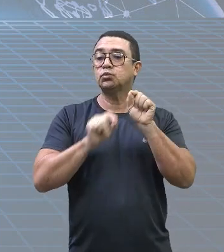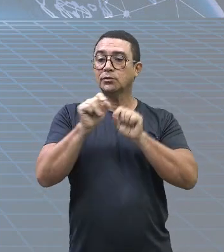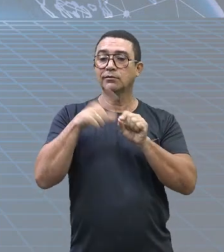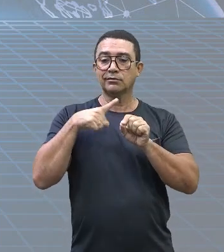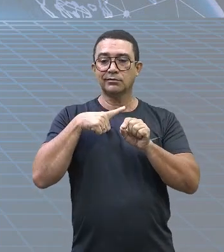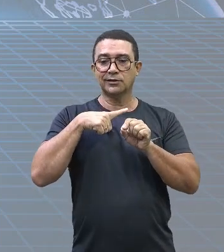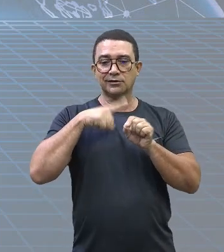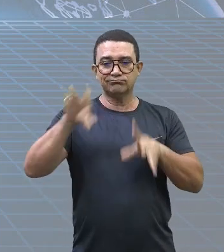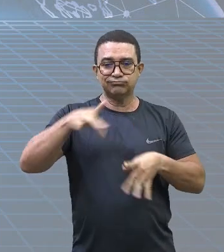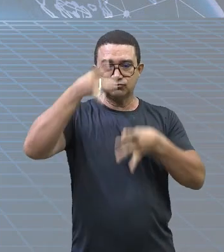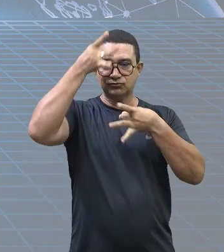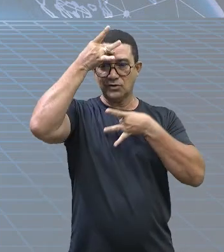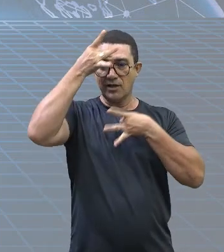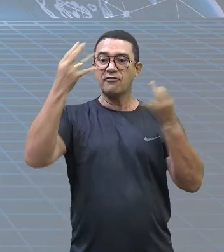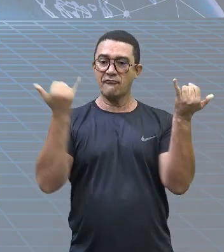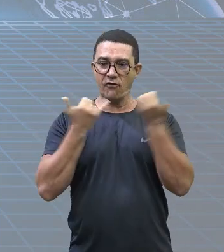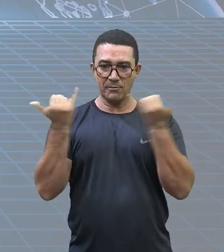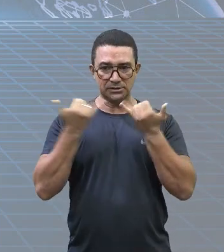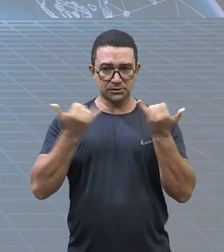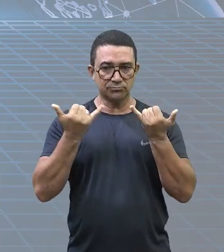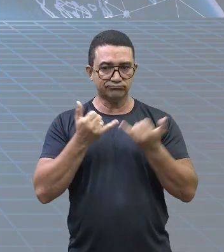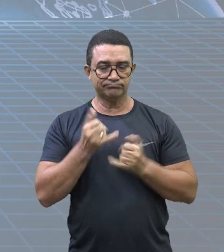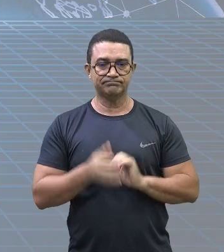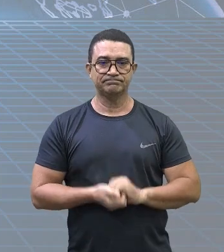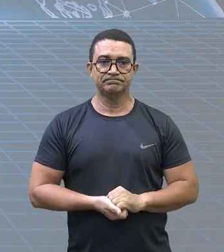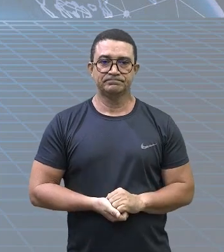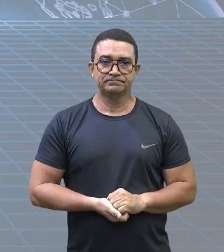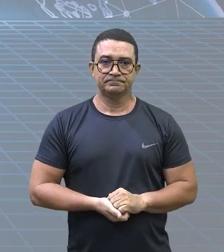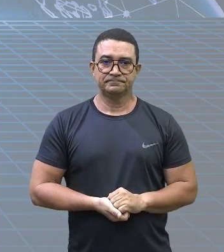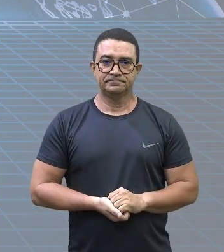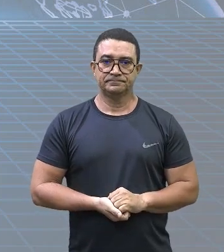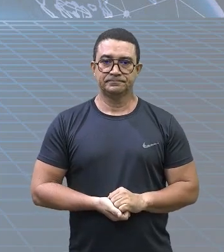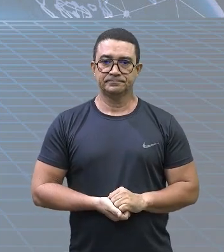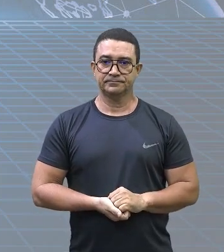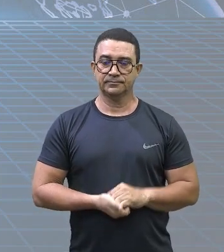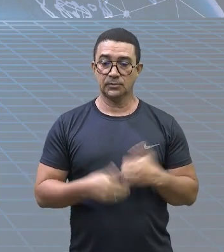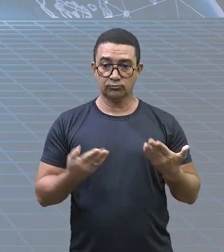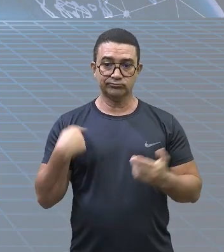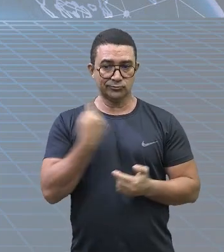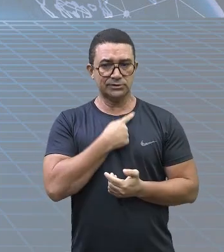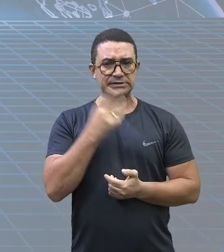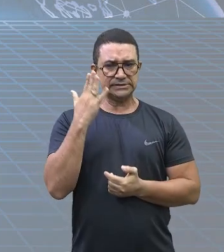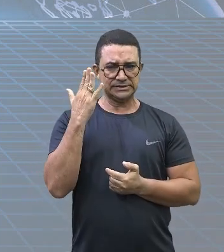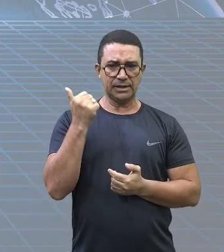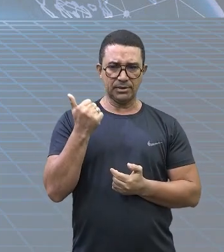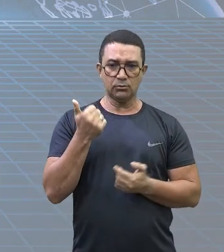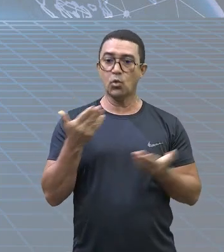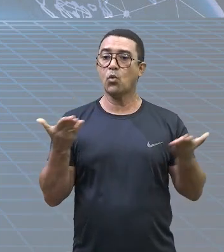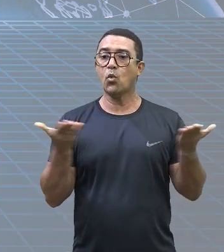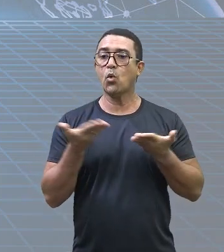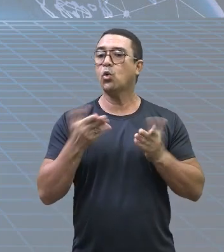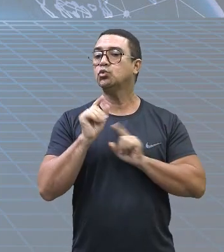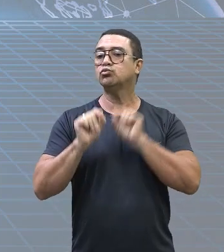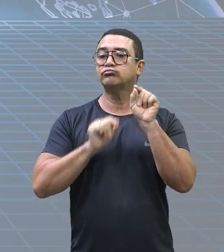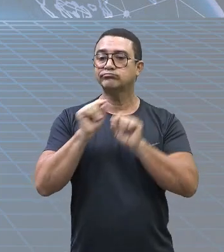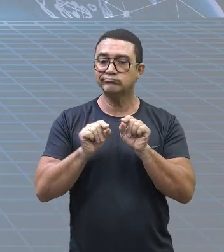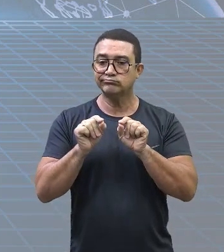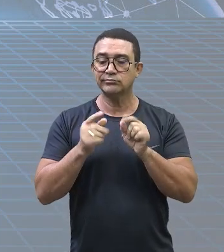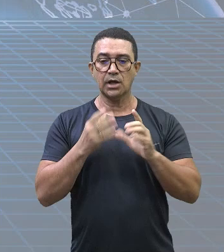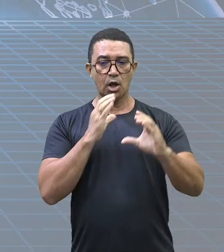muitas informações, tá bom? Vamos lá, então, olha só. Nós sabemos hoje que a questão